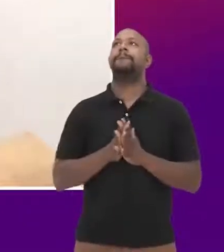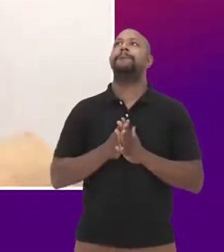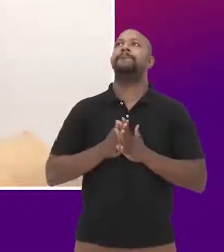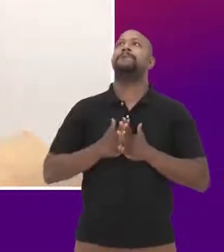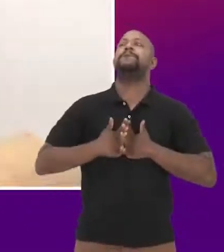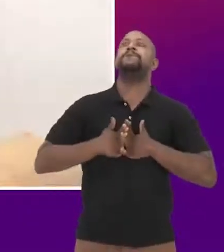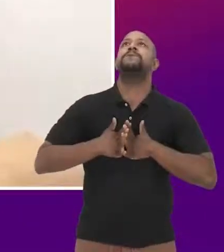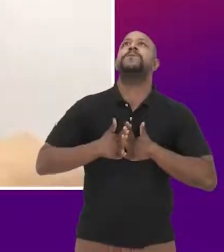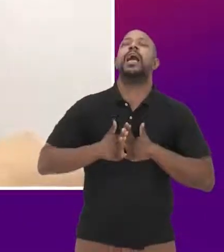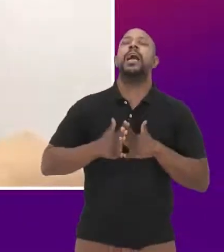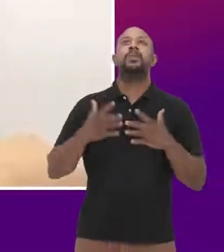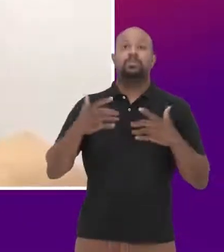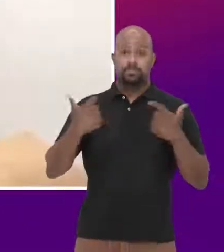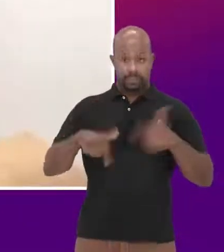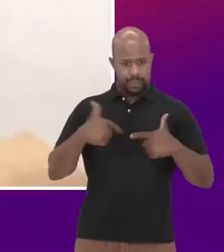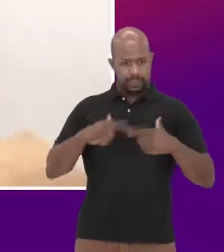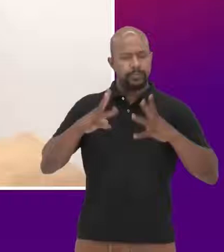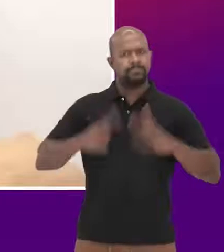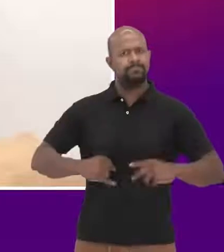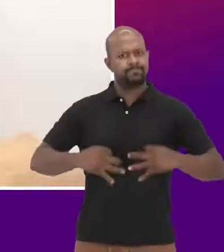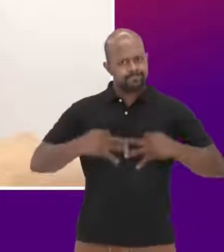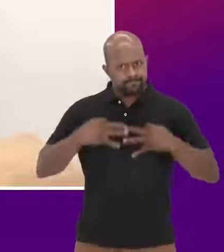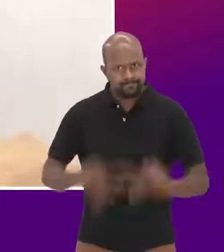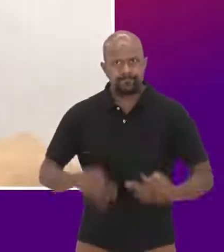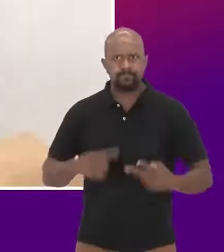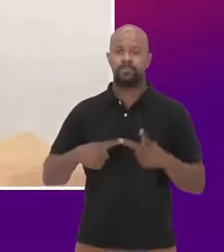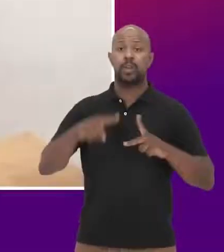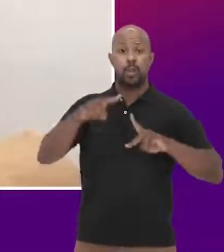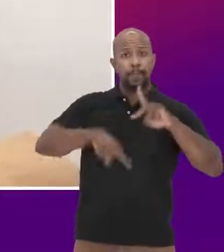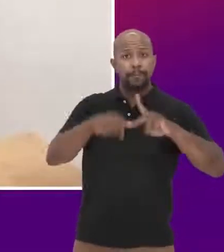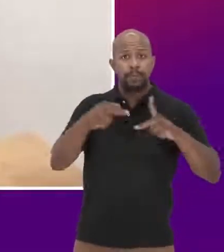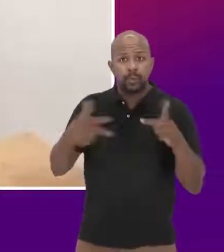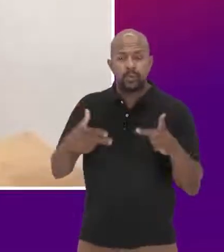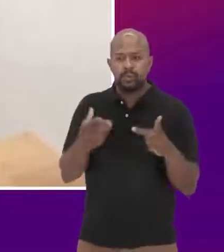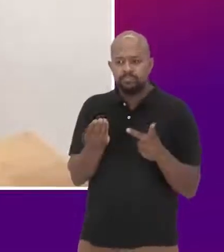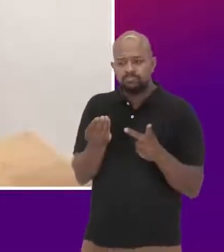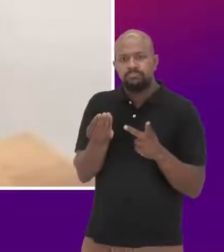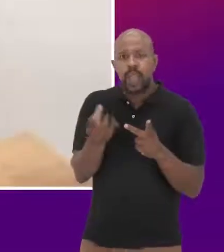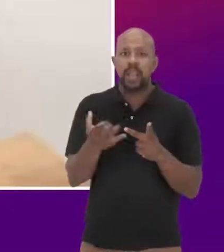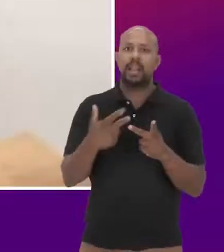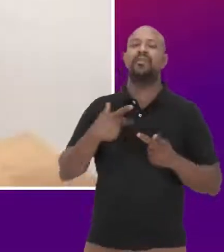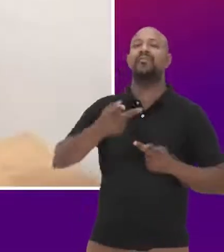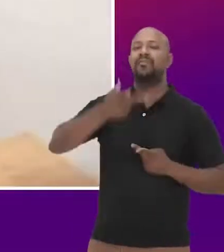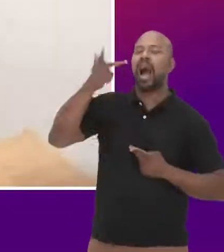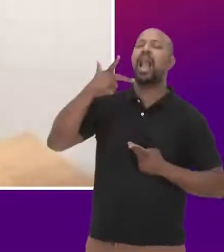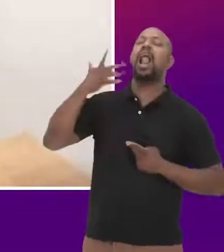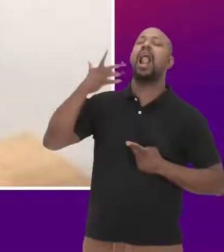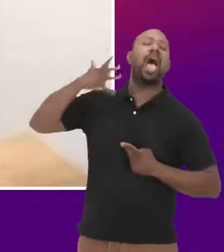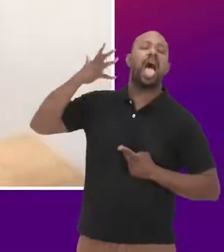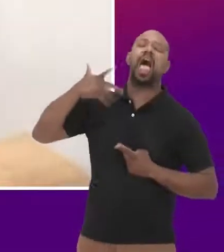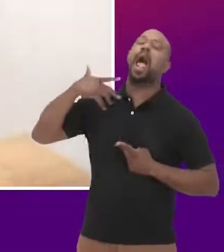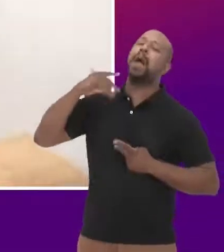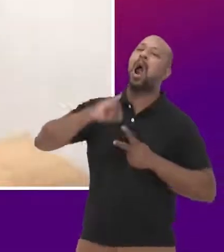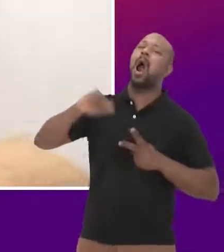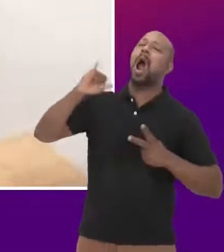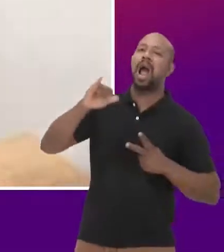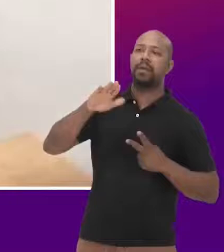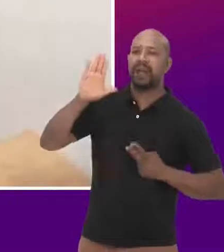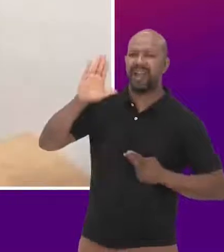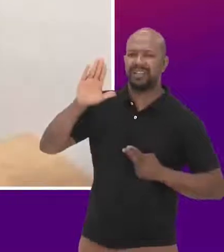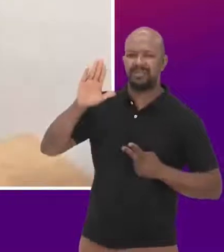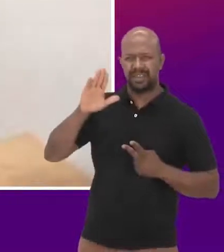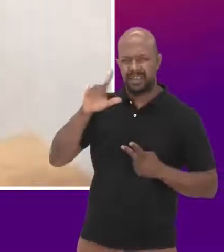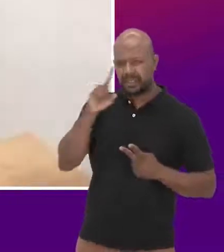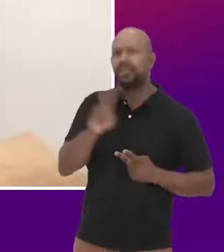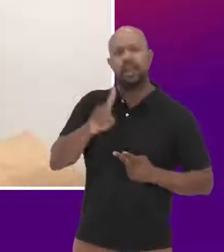Do serviço ser idôneo, do produto, de fato, entregar o que promete. E aí a gente vê,